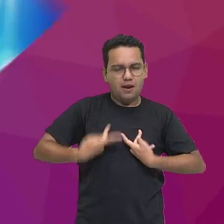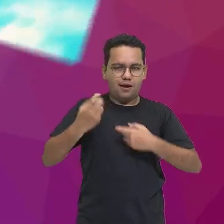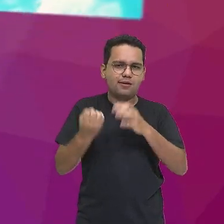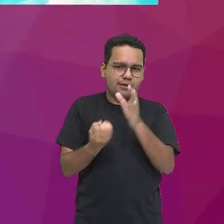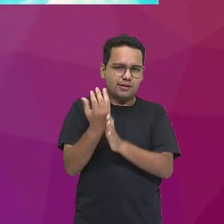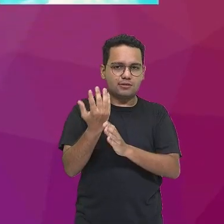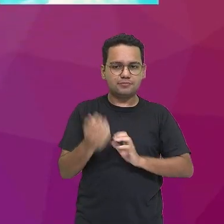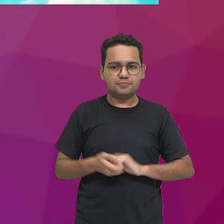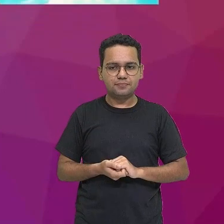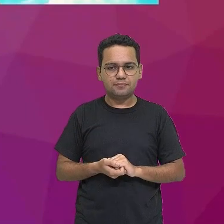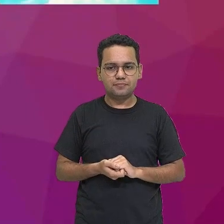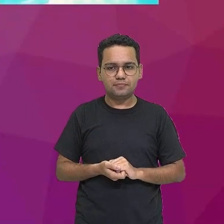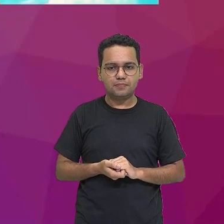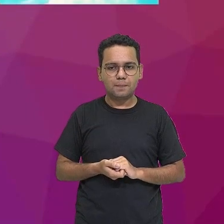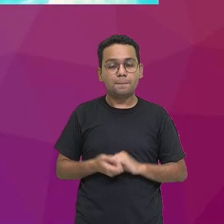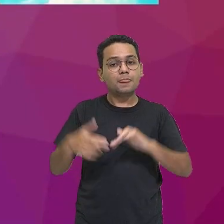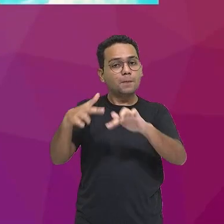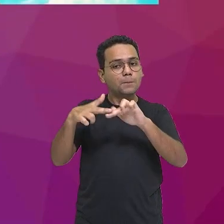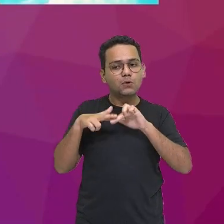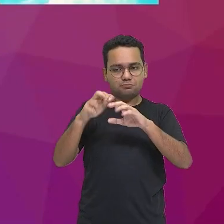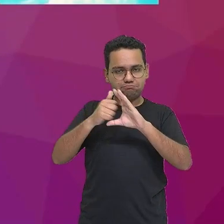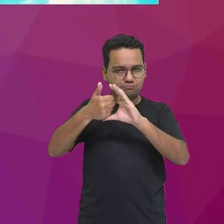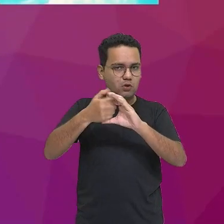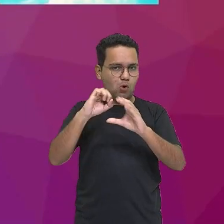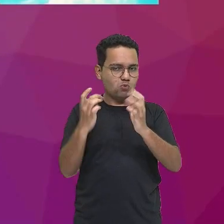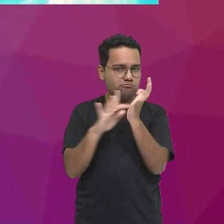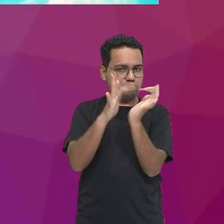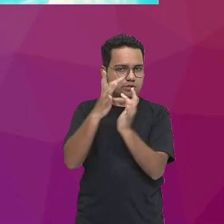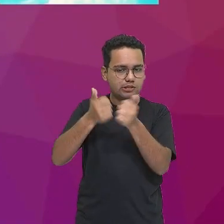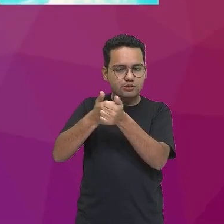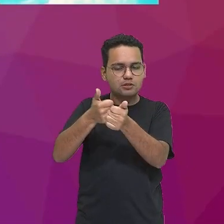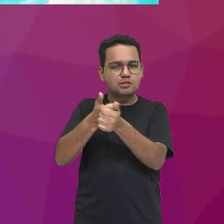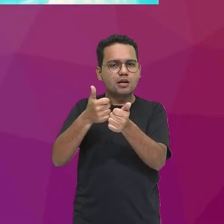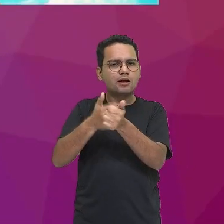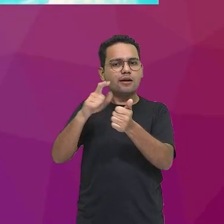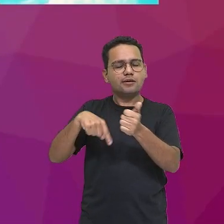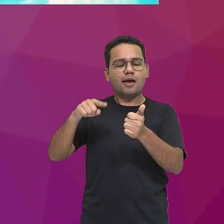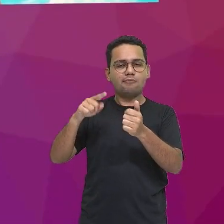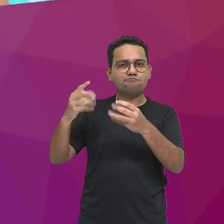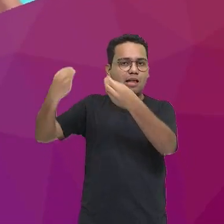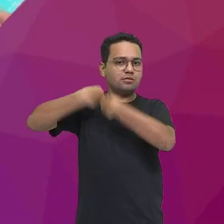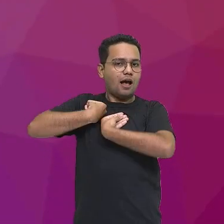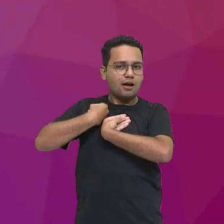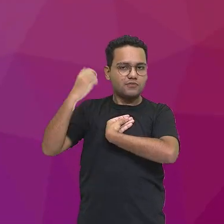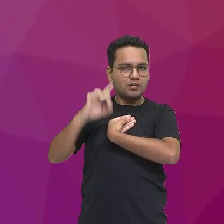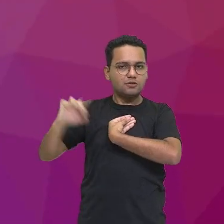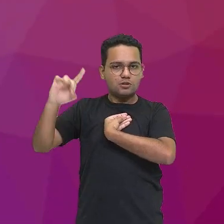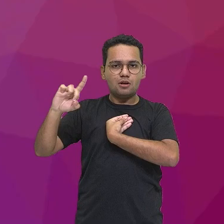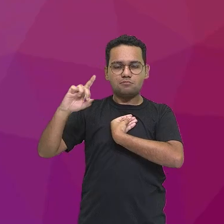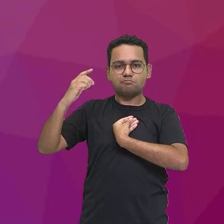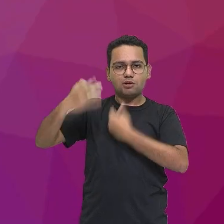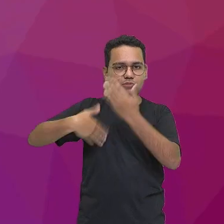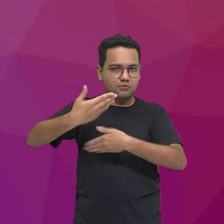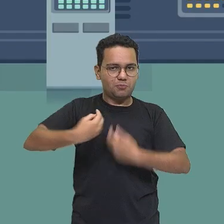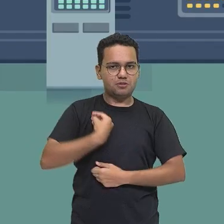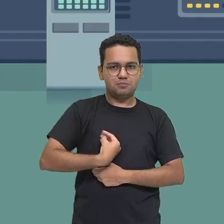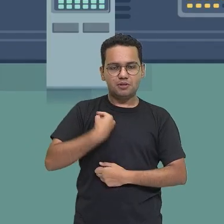semelhança. Para os cristãos, a vida é considerada um presente divino, um propósito especial a ser cumprido.